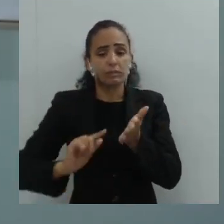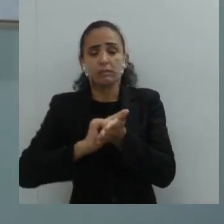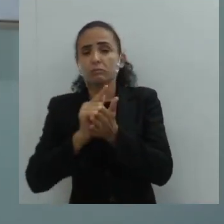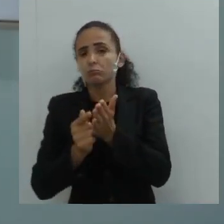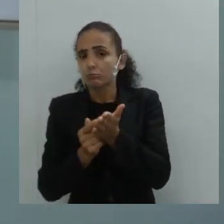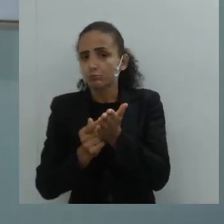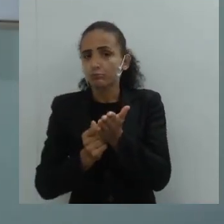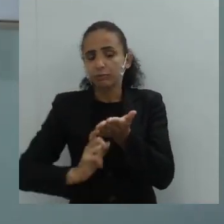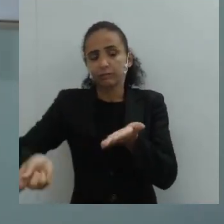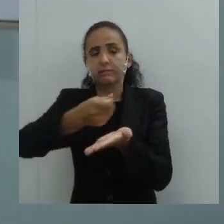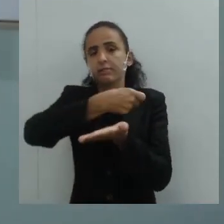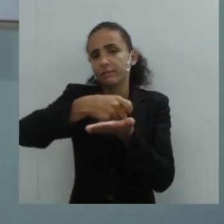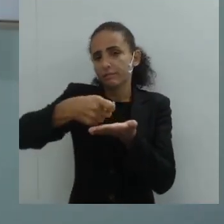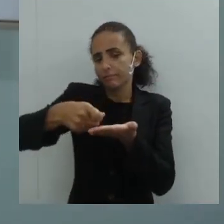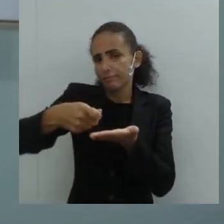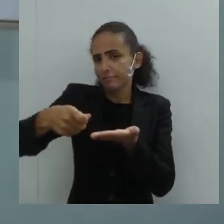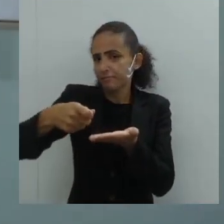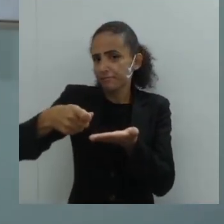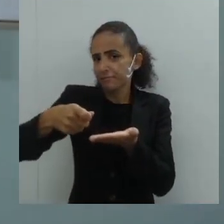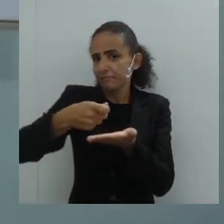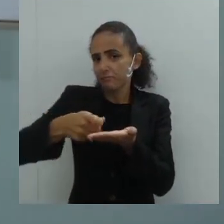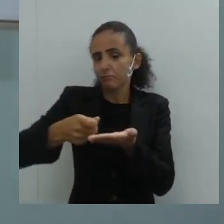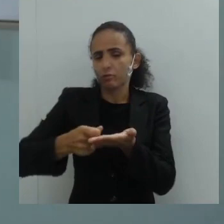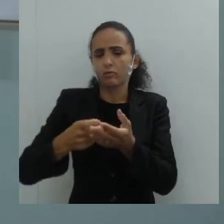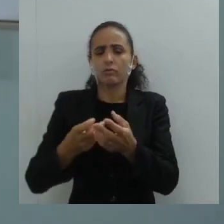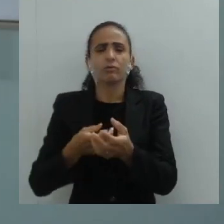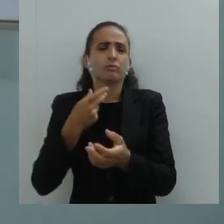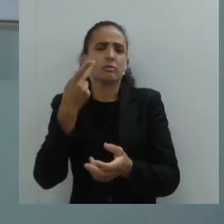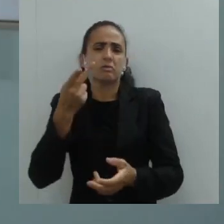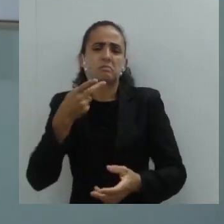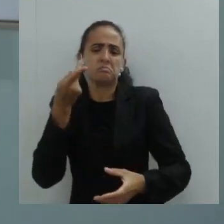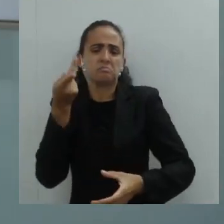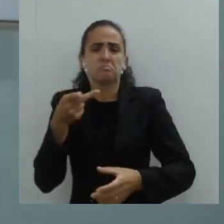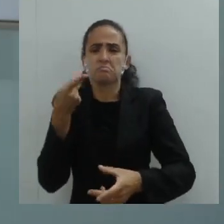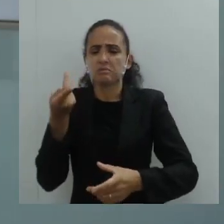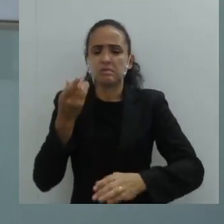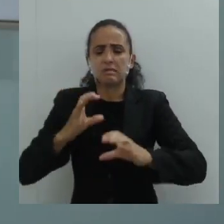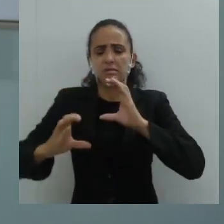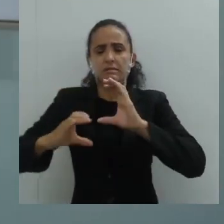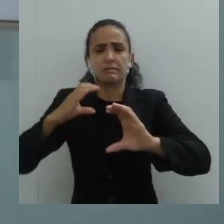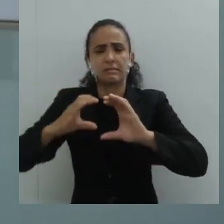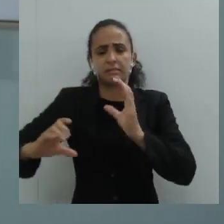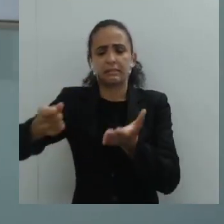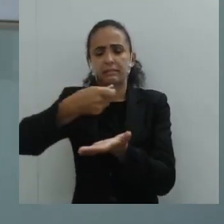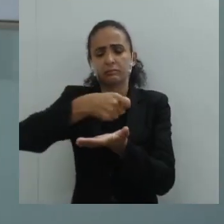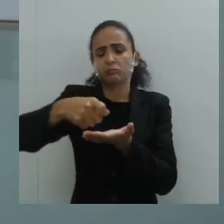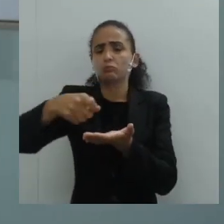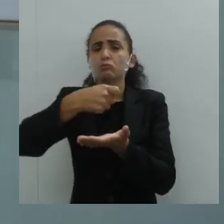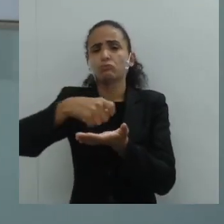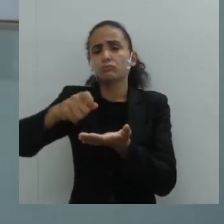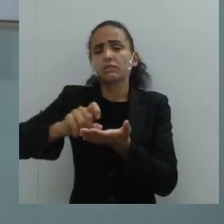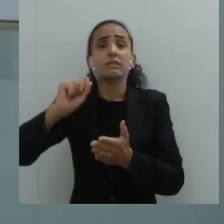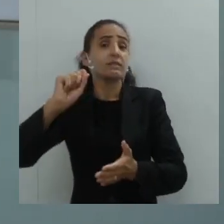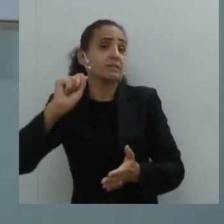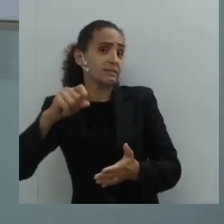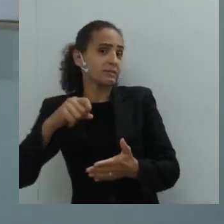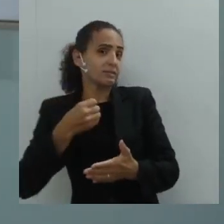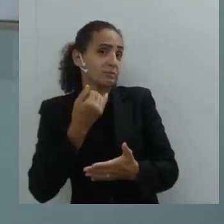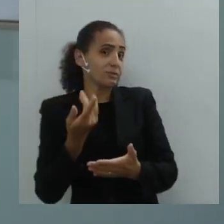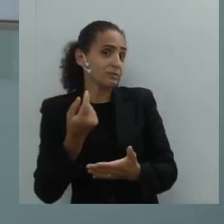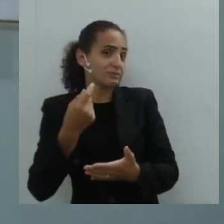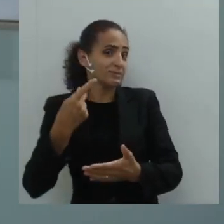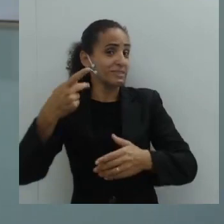gêneros escritos, quanto os orais. Você pode trabalhar a escrita, a oralidade. Que tal, em